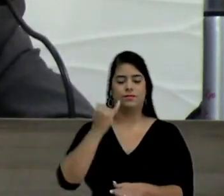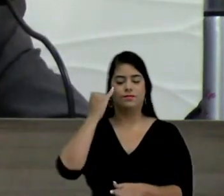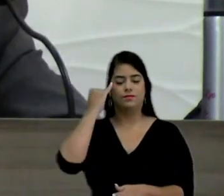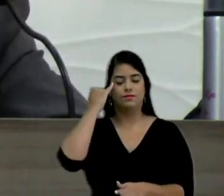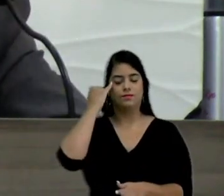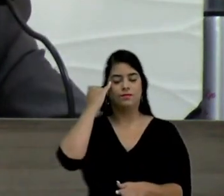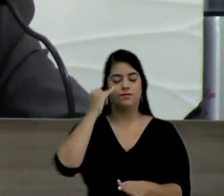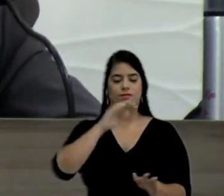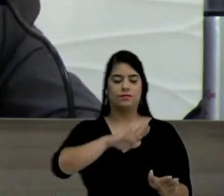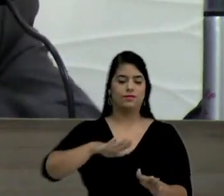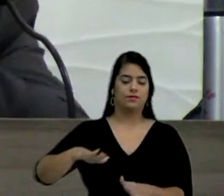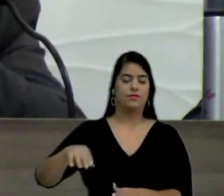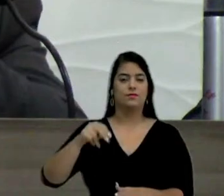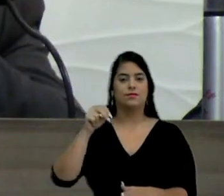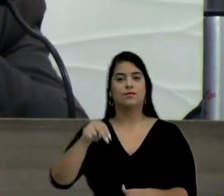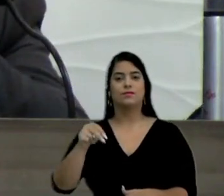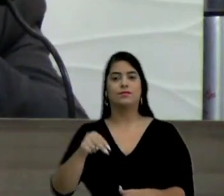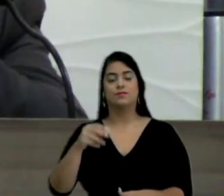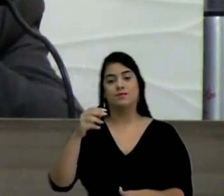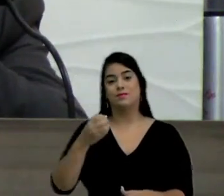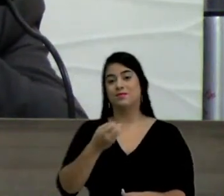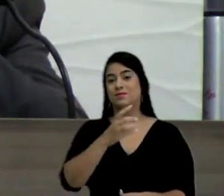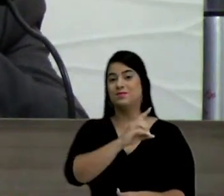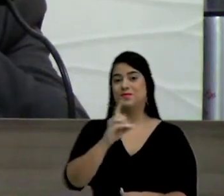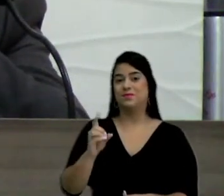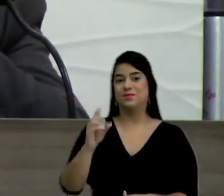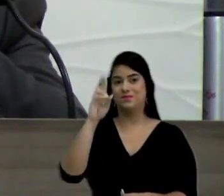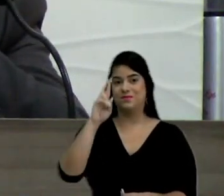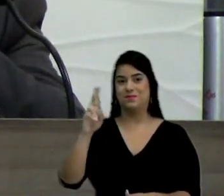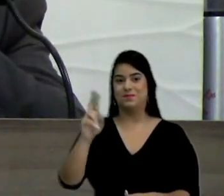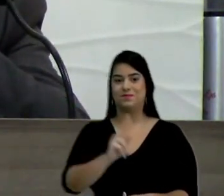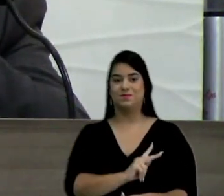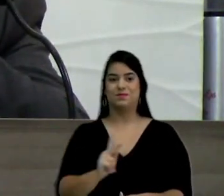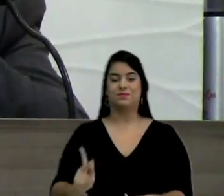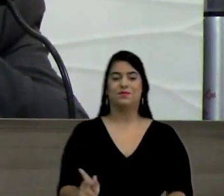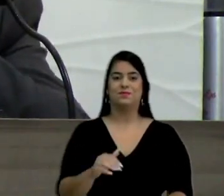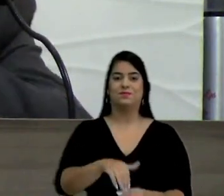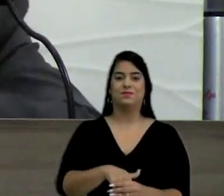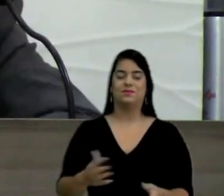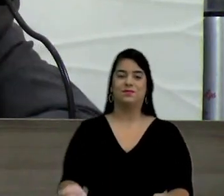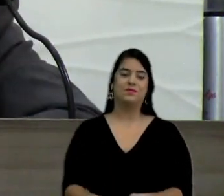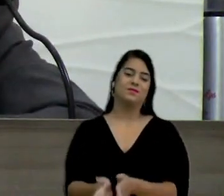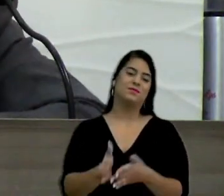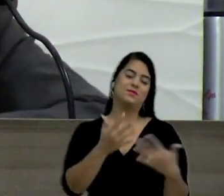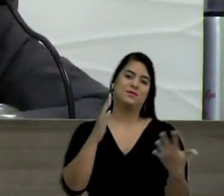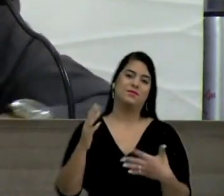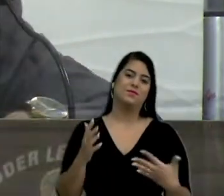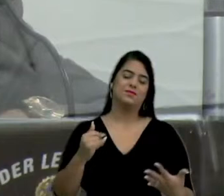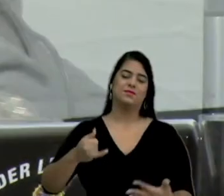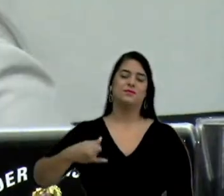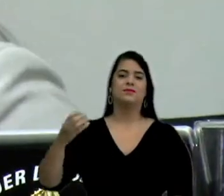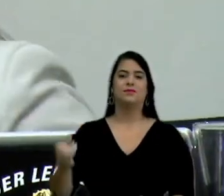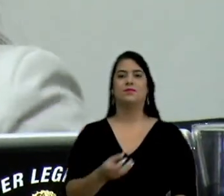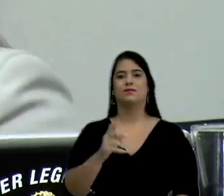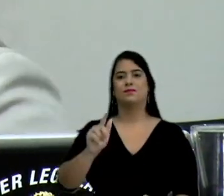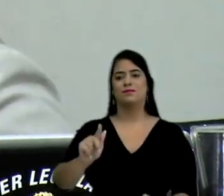cruzinha Bom dia senhor presidente também quero colocar uns votos de felicitações passag do an